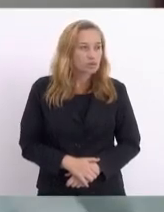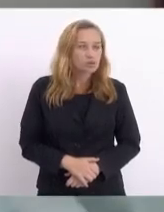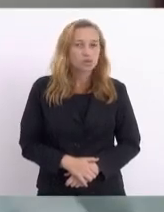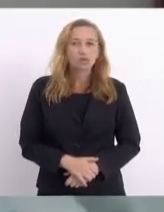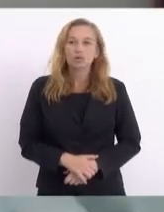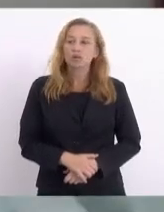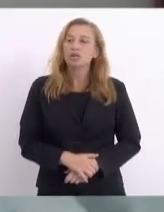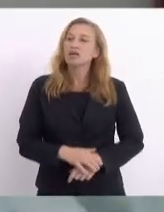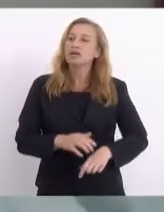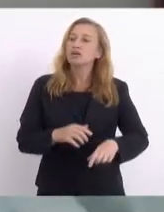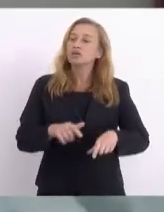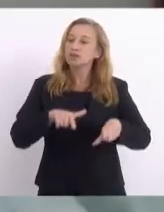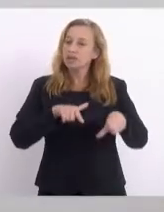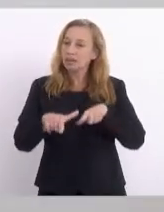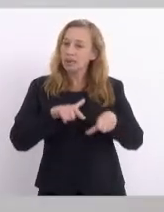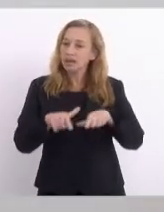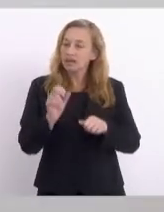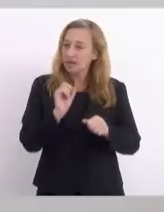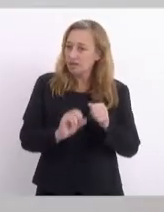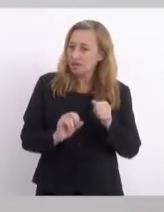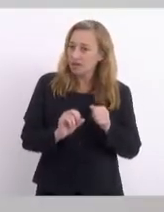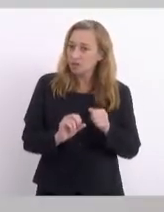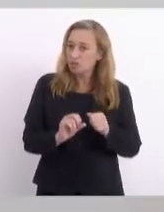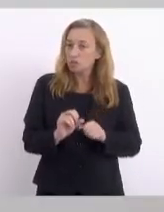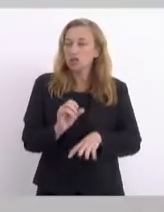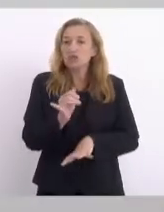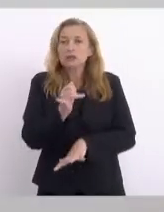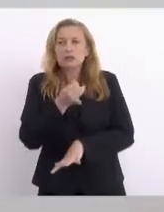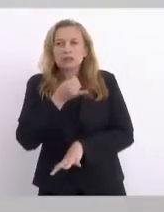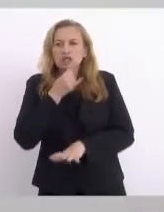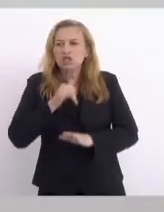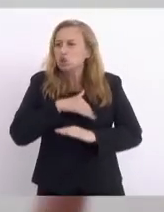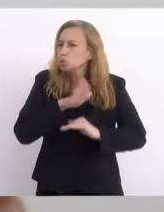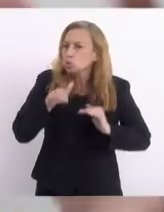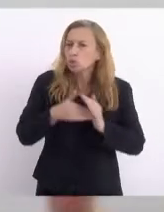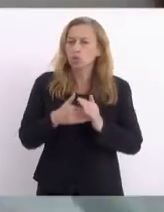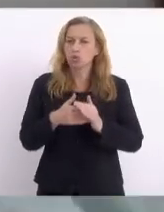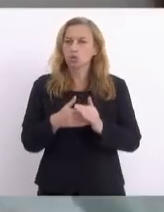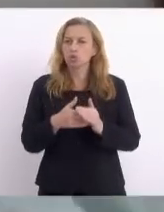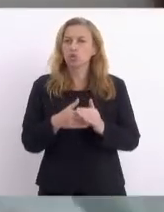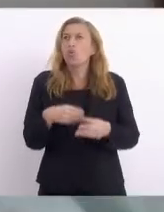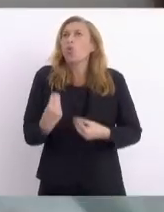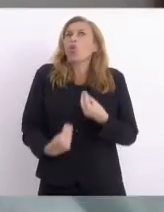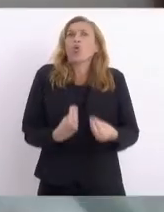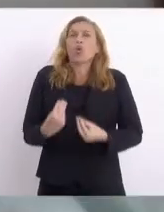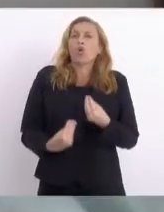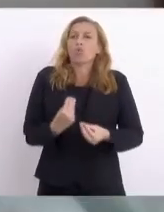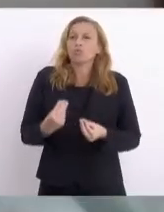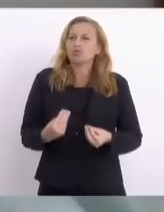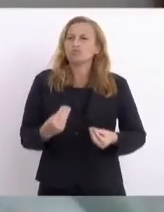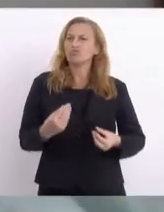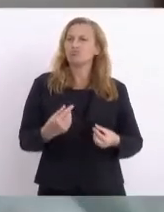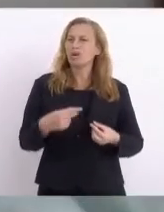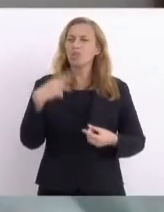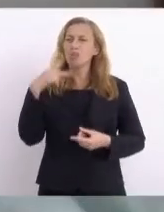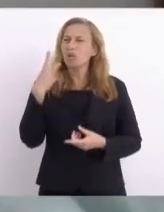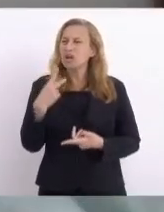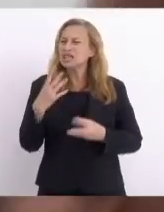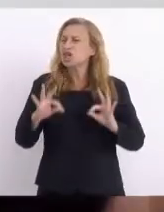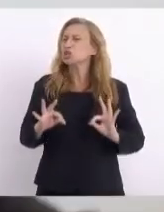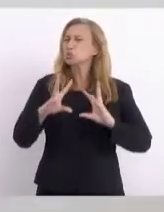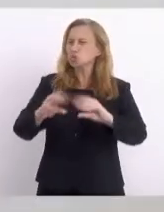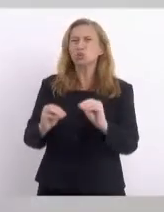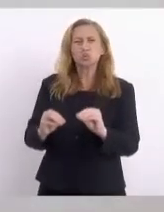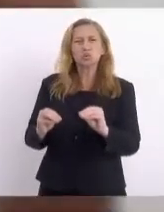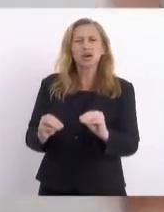servido, deixando insatisfeito todos. Quer dizer, como é que existe uma política que tudo